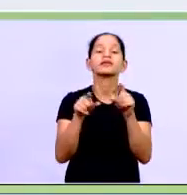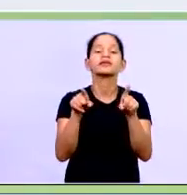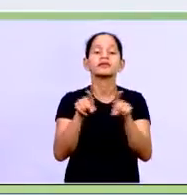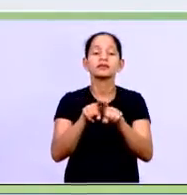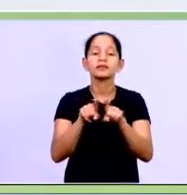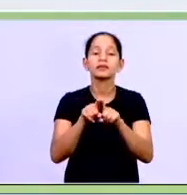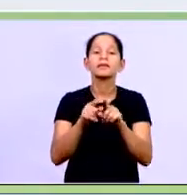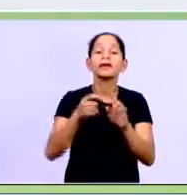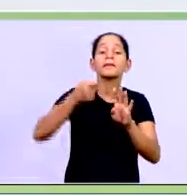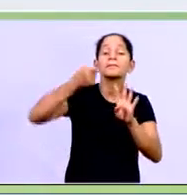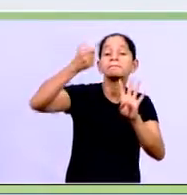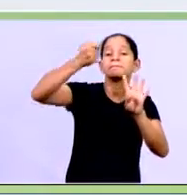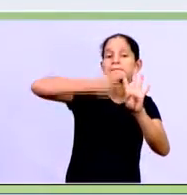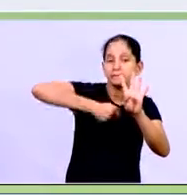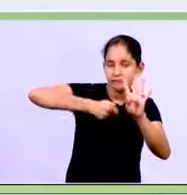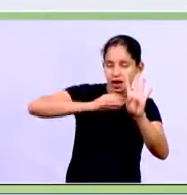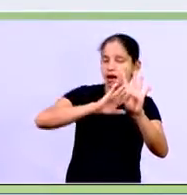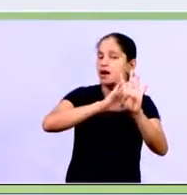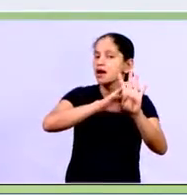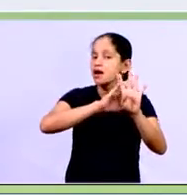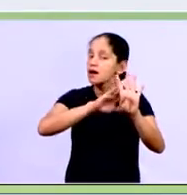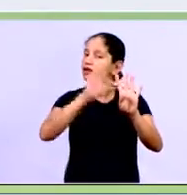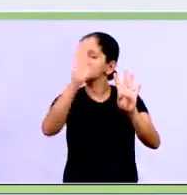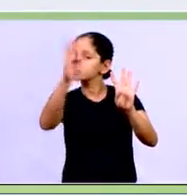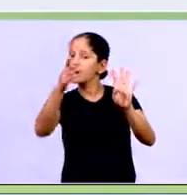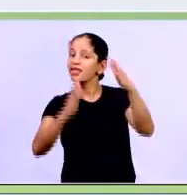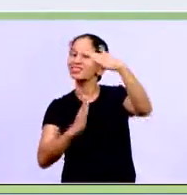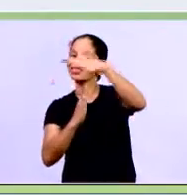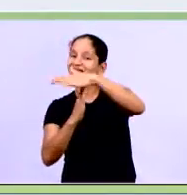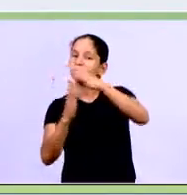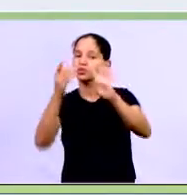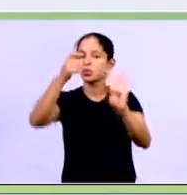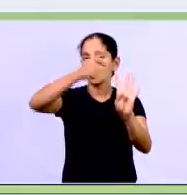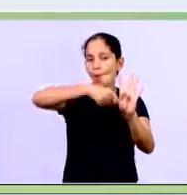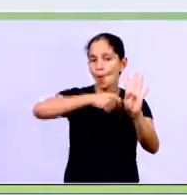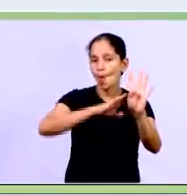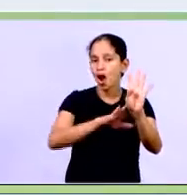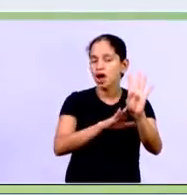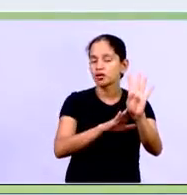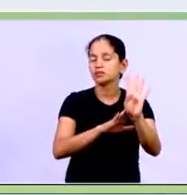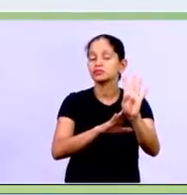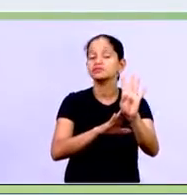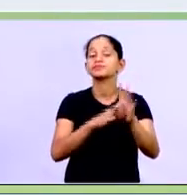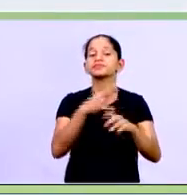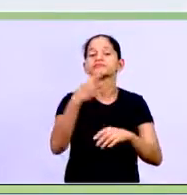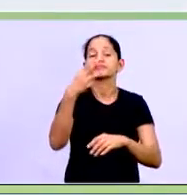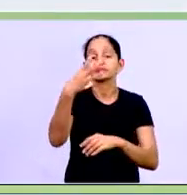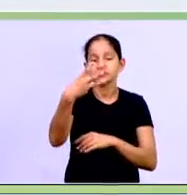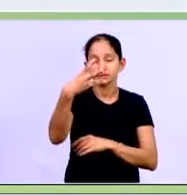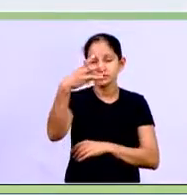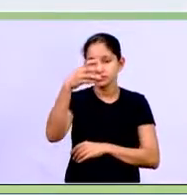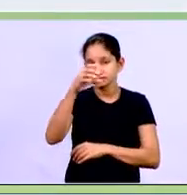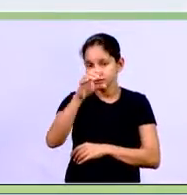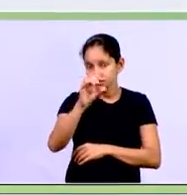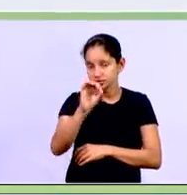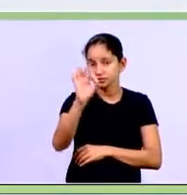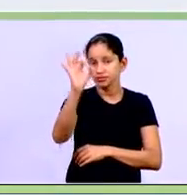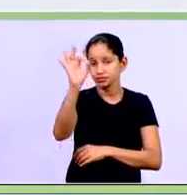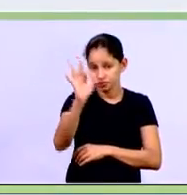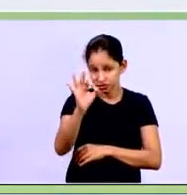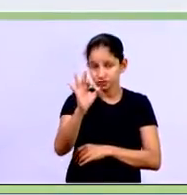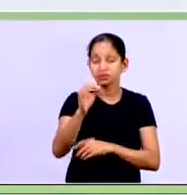em 4 meses, sendo, olha como vai ser a amortização, 30% da dívida vai ser paga no primeiro